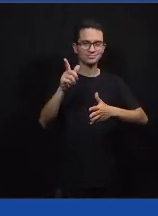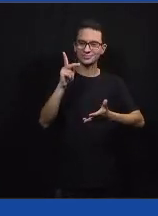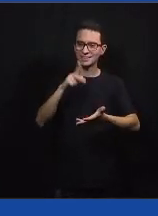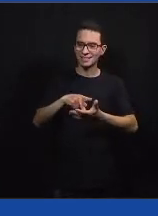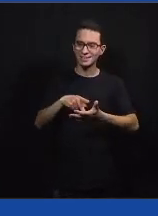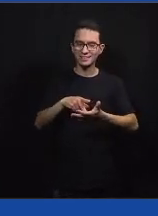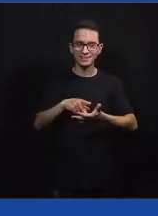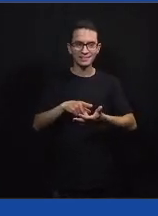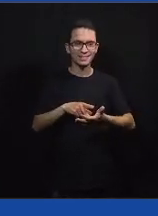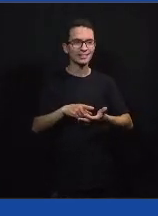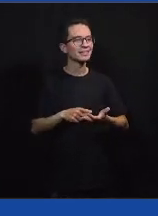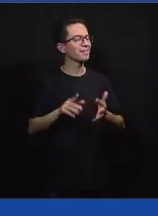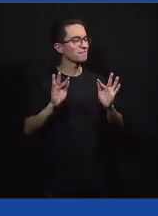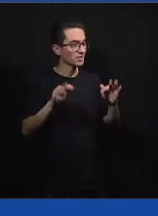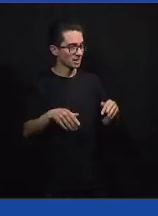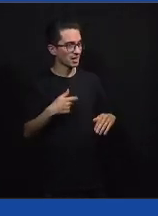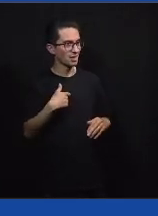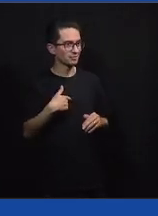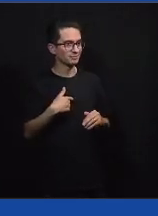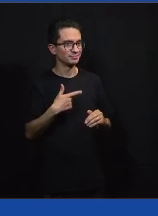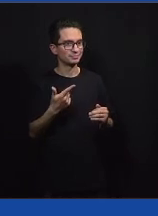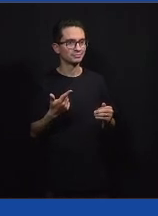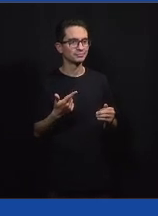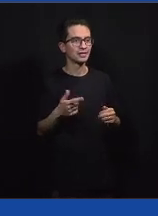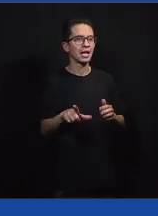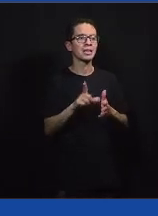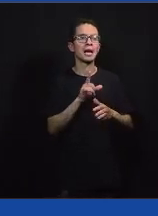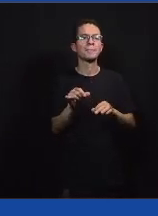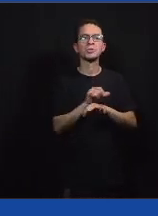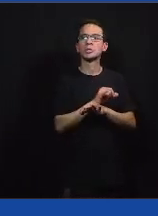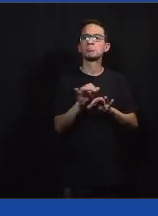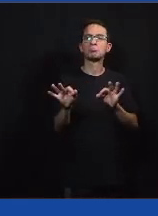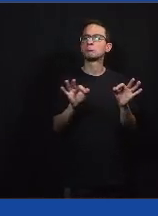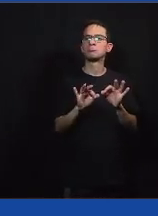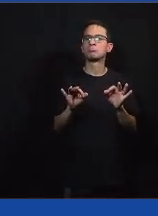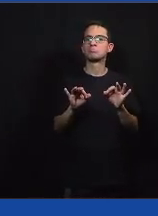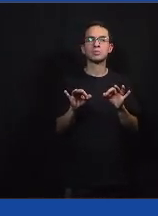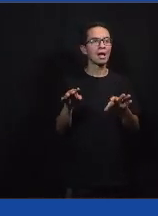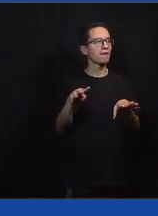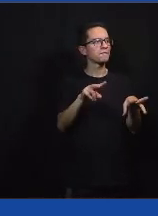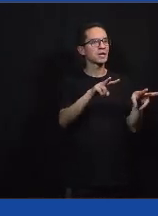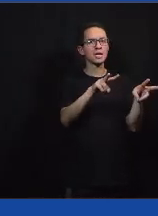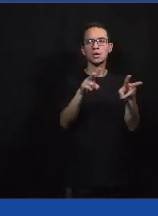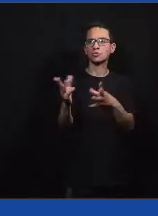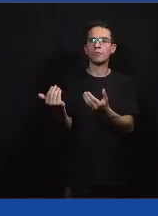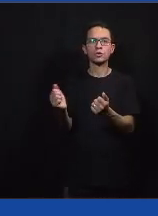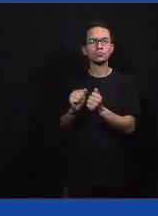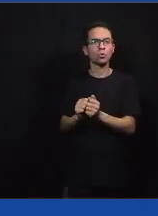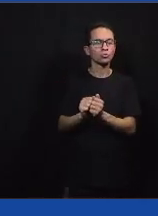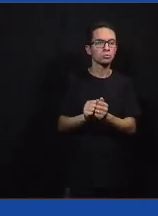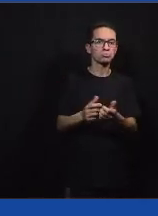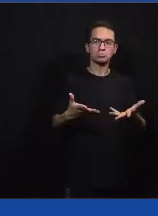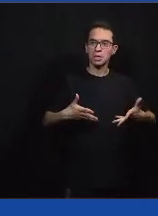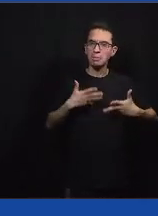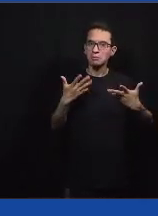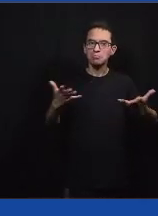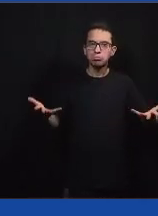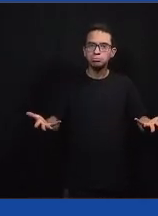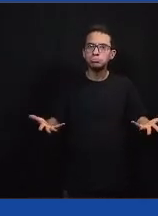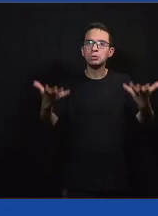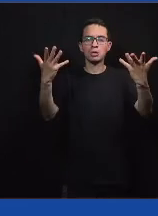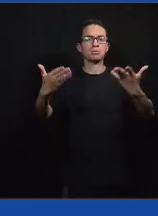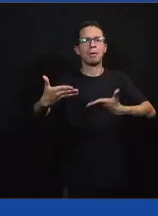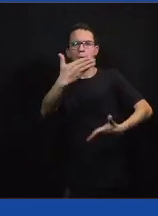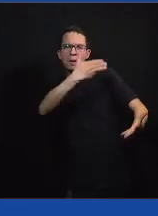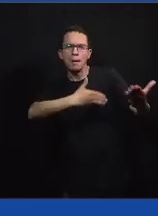o e uma última coisa que eu antes do projeto nunca te aviso sim monte de jovens junto assim que possa ajudar a colaborar